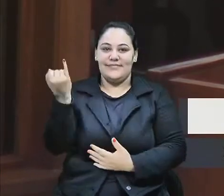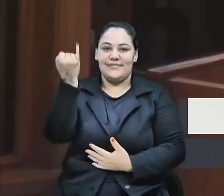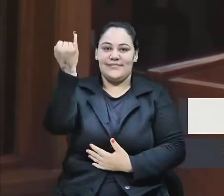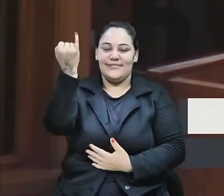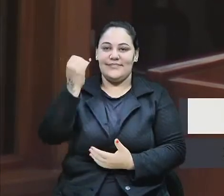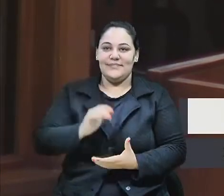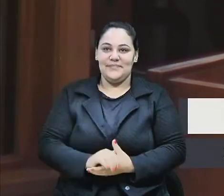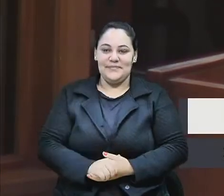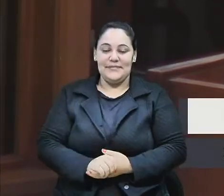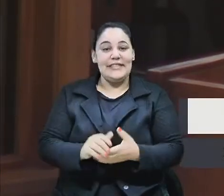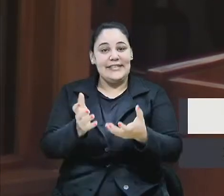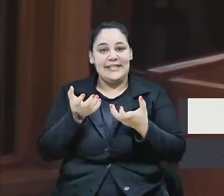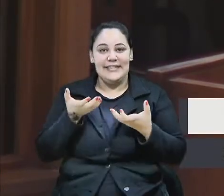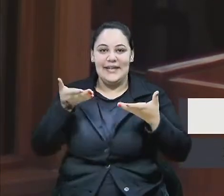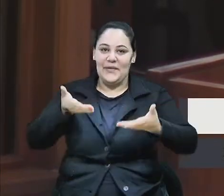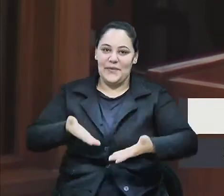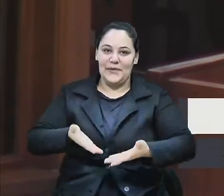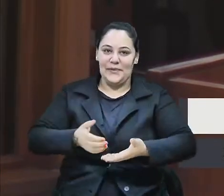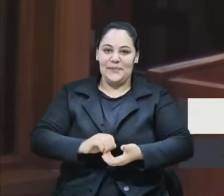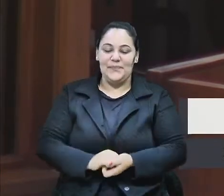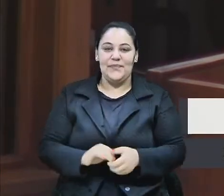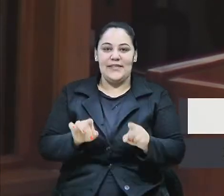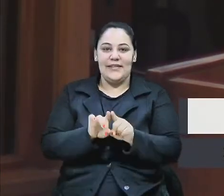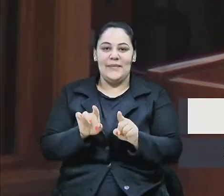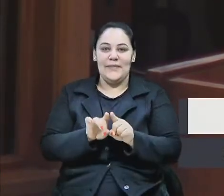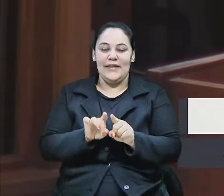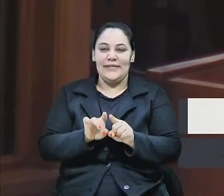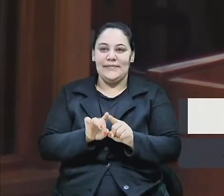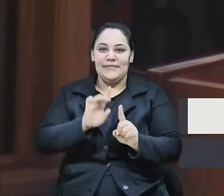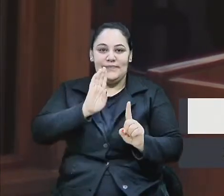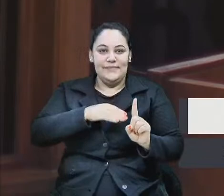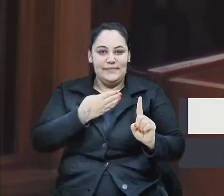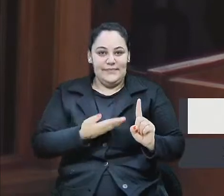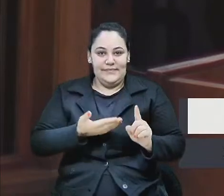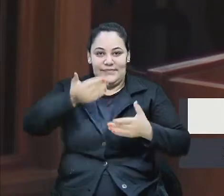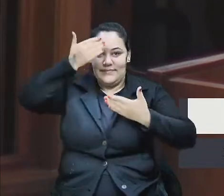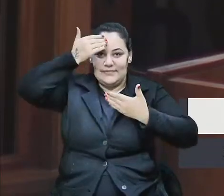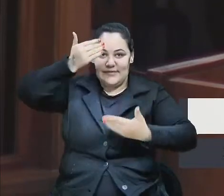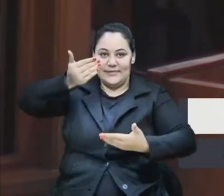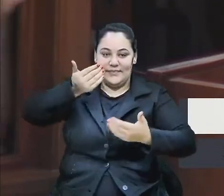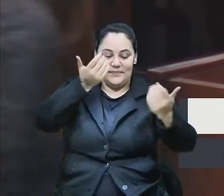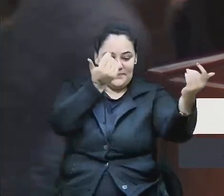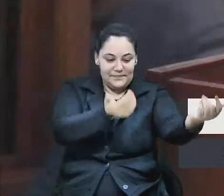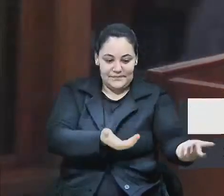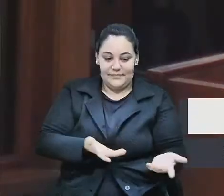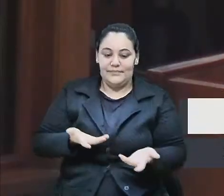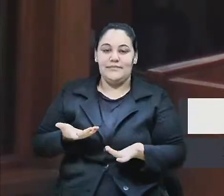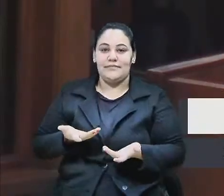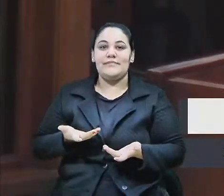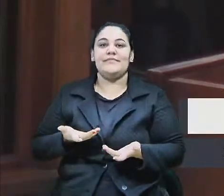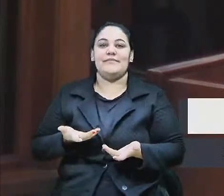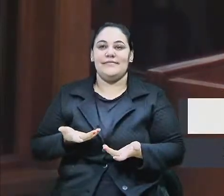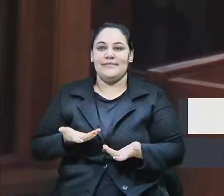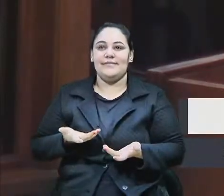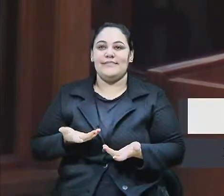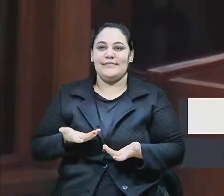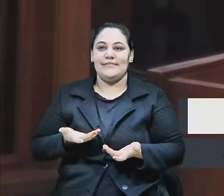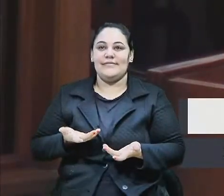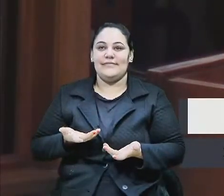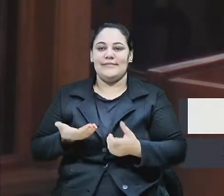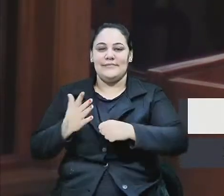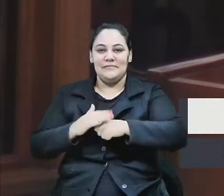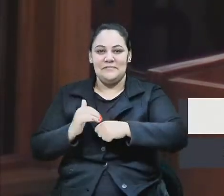e queria que além desta homenagem agradecer a receptividade que tivemos